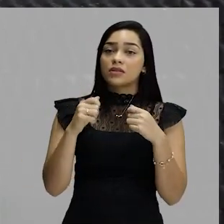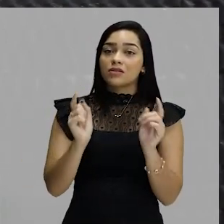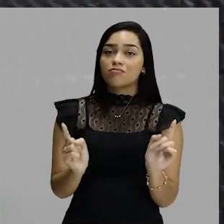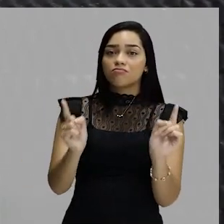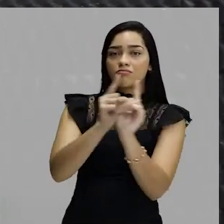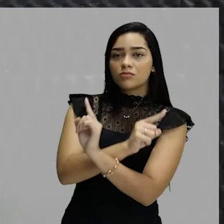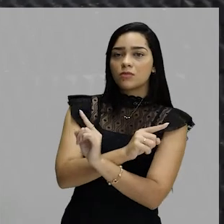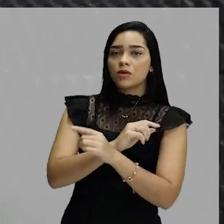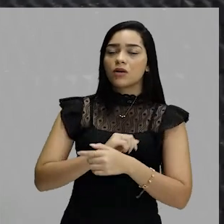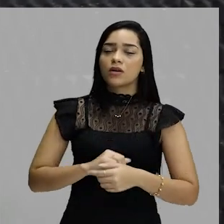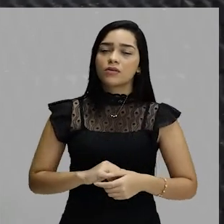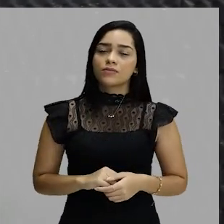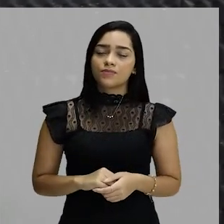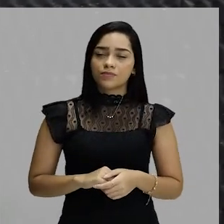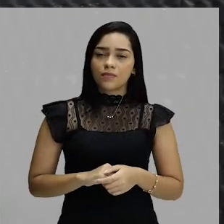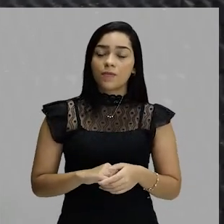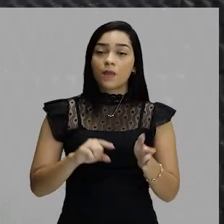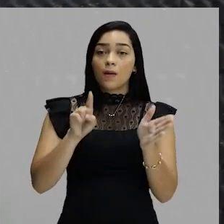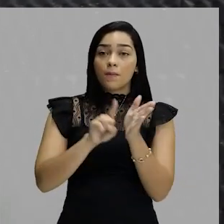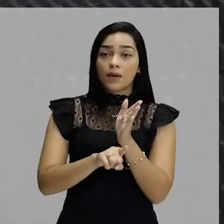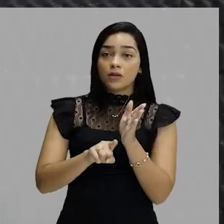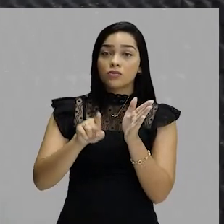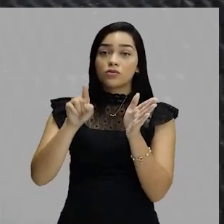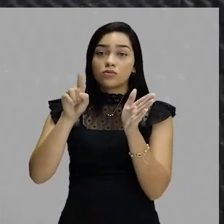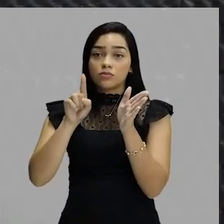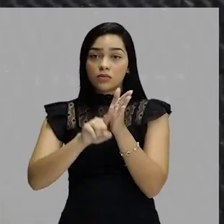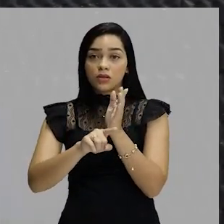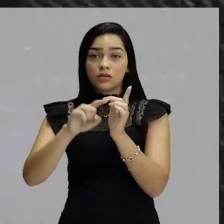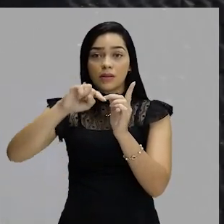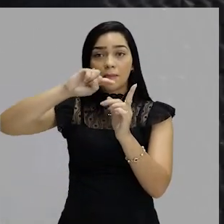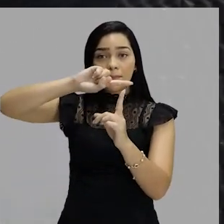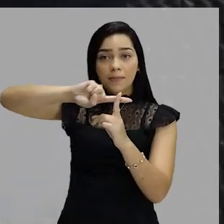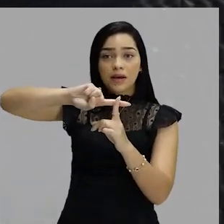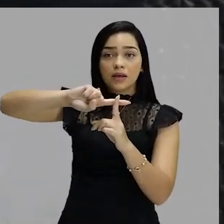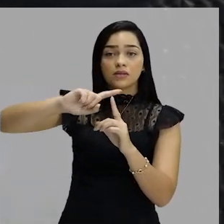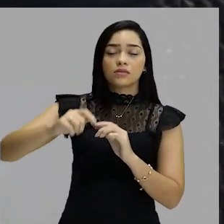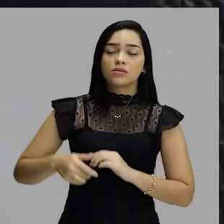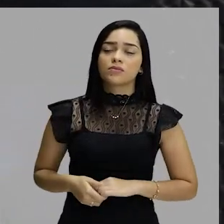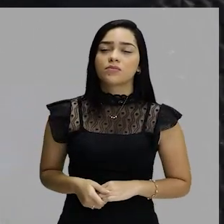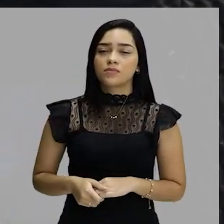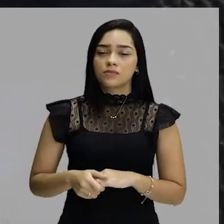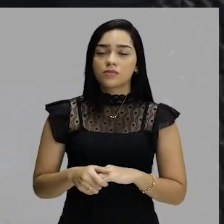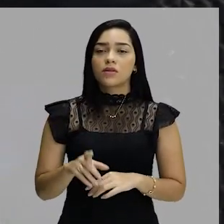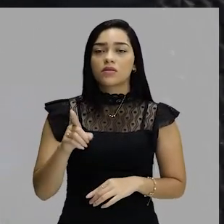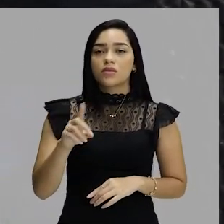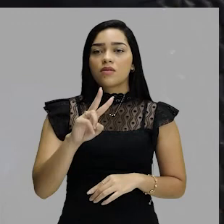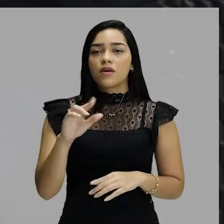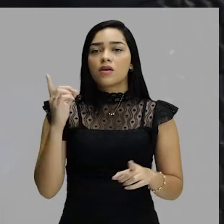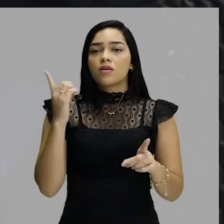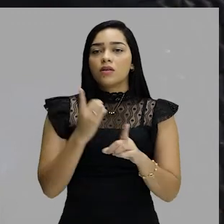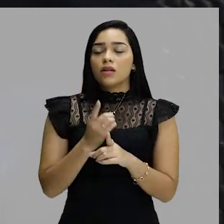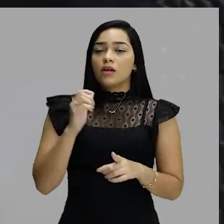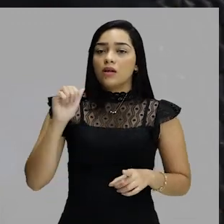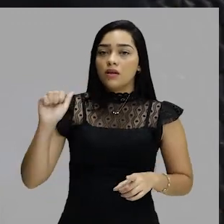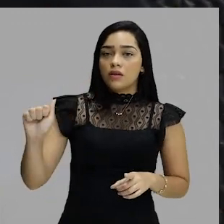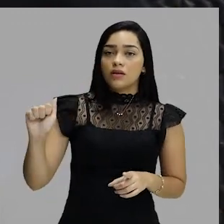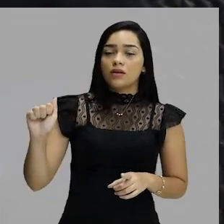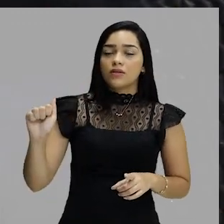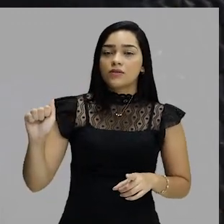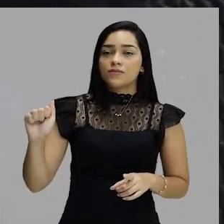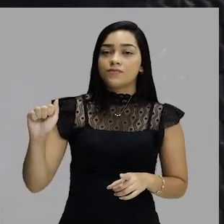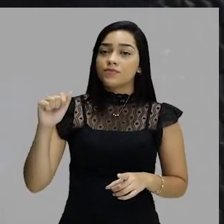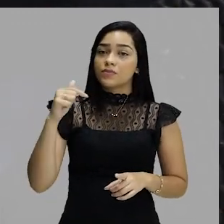sinal. Então, menos com menos dá o quê? Menos com menos dá mais. Então, você vai encontrar A,